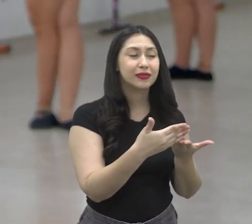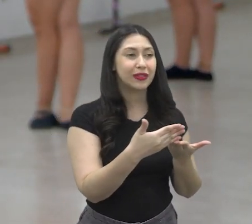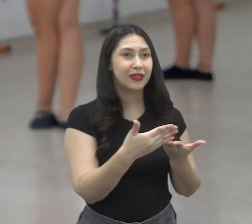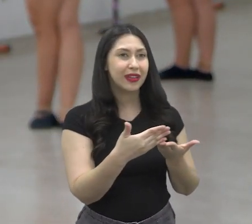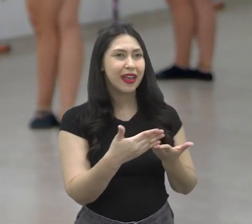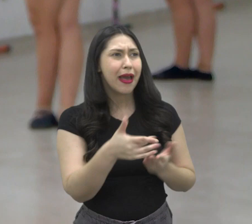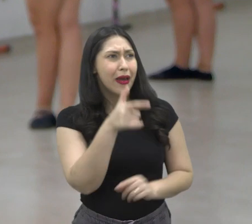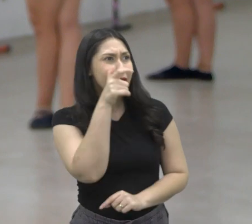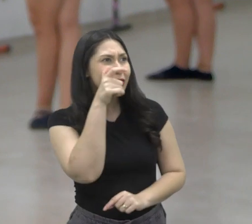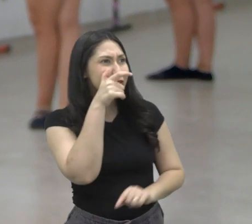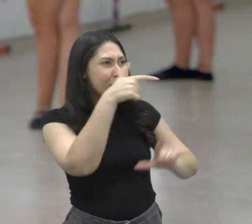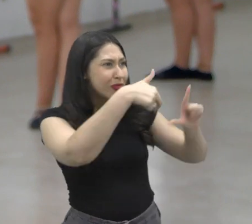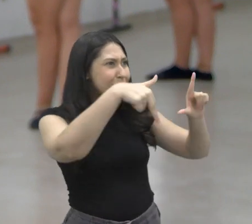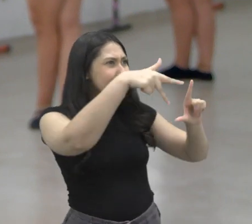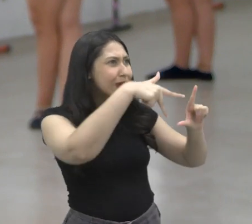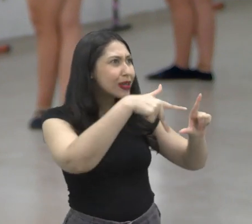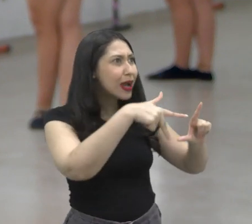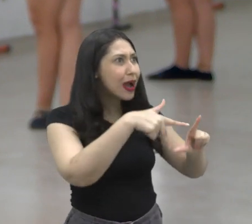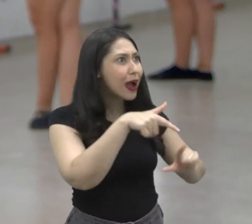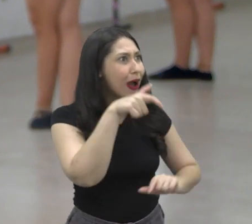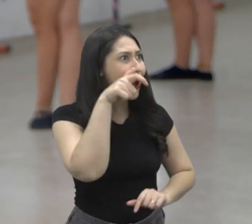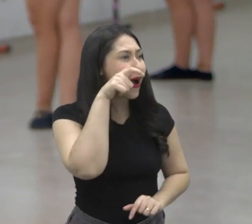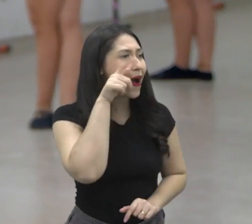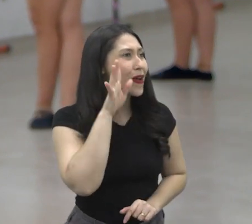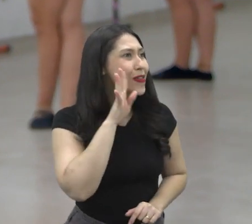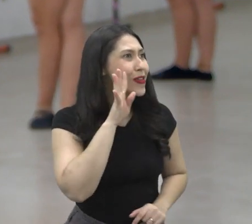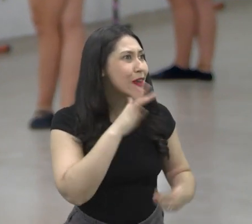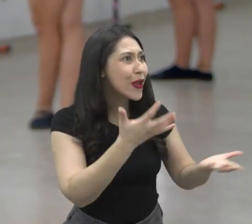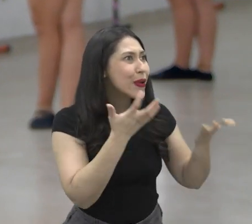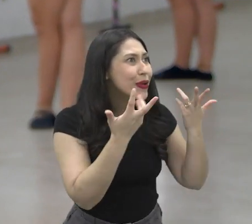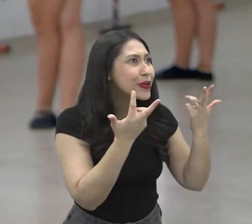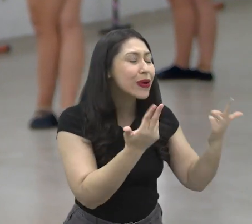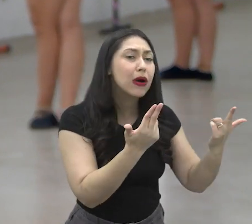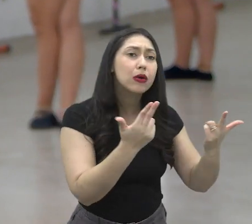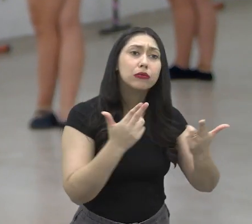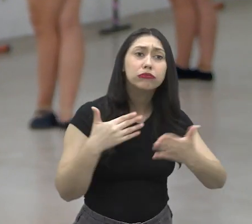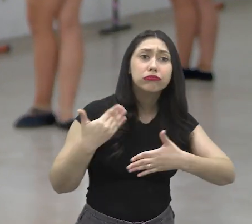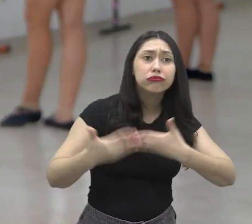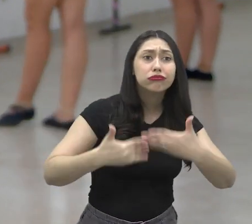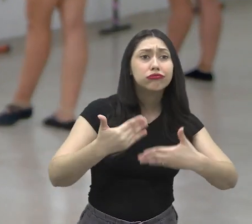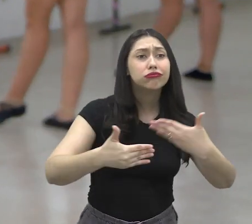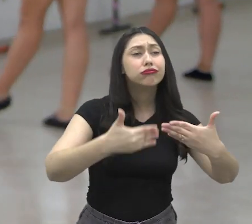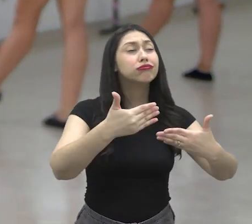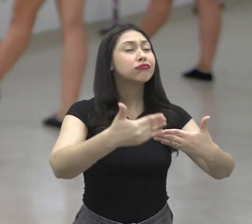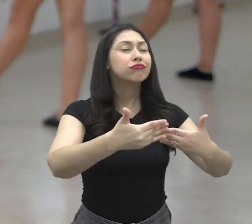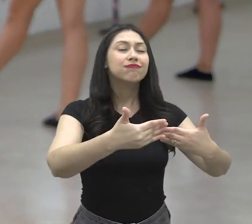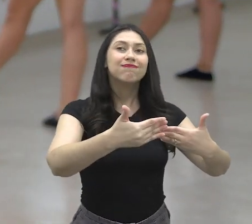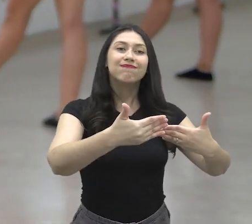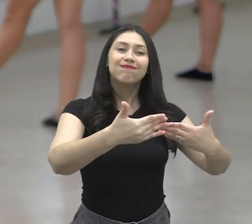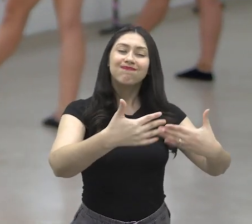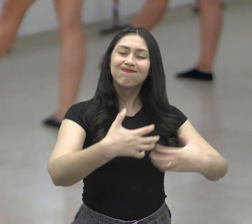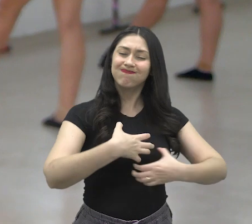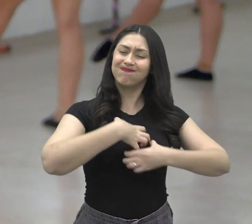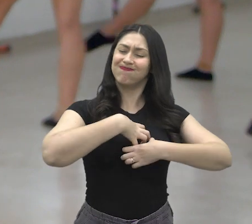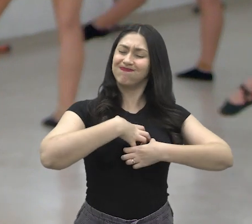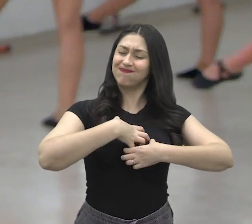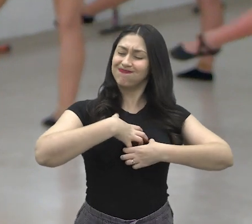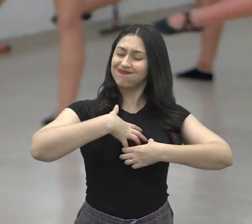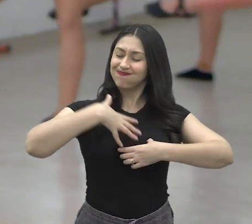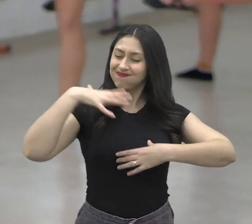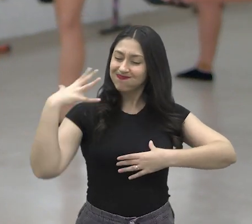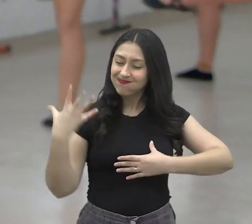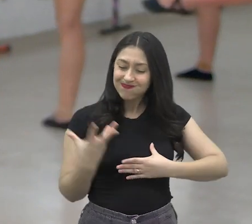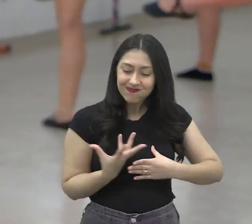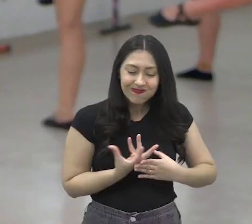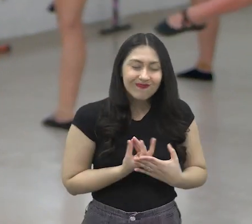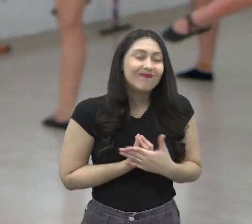eu comecei por influência de desenhos animados, que eu gostava bastante, achava muito interessante. Só que depois de um tempo se tornou algo